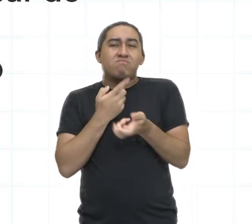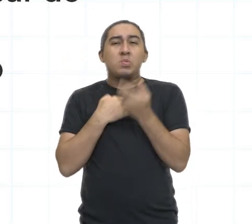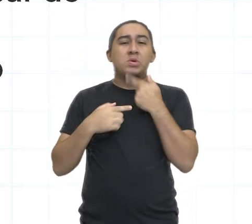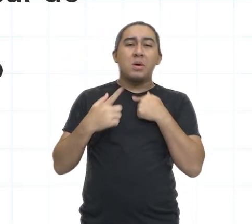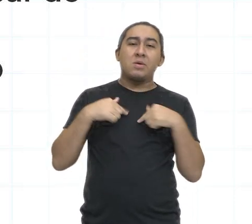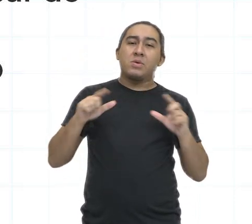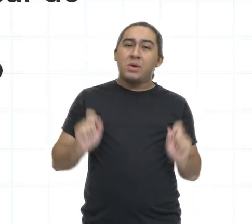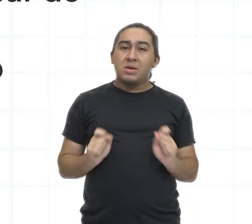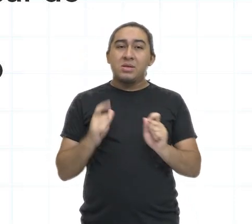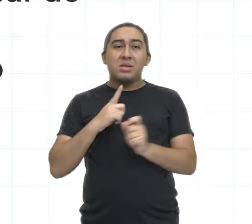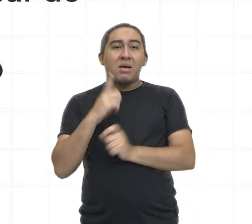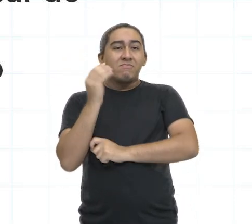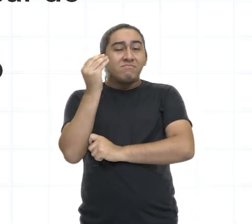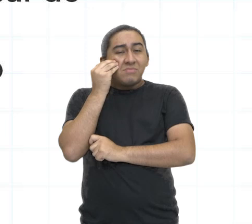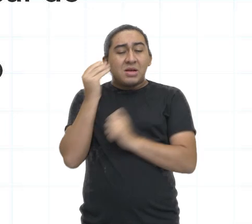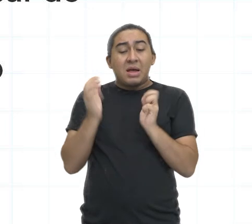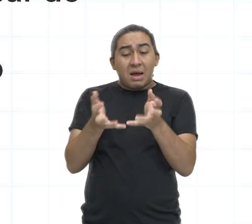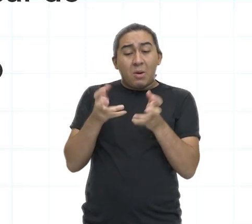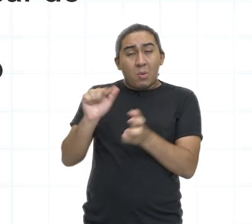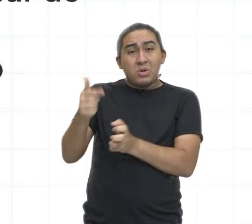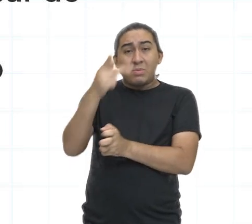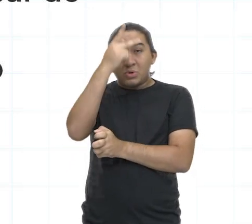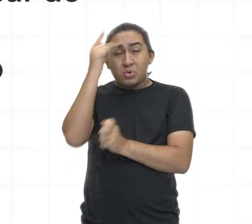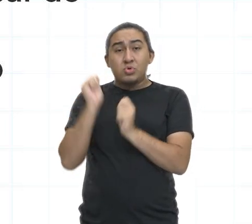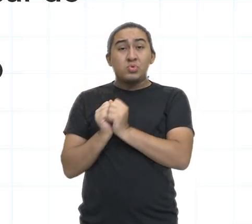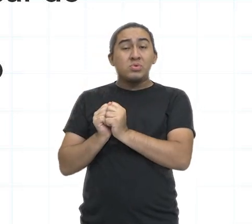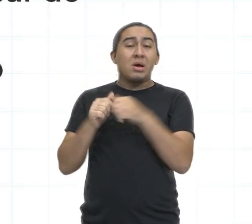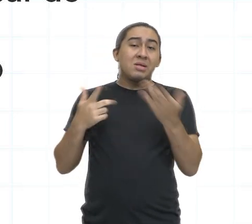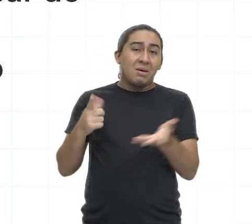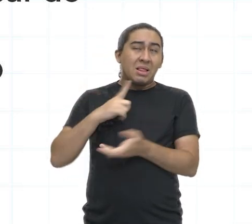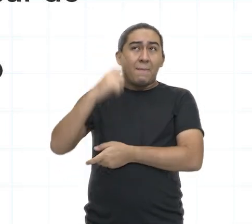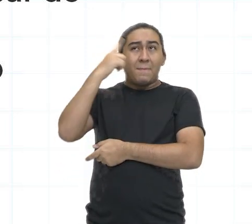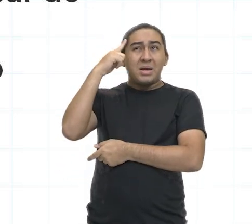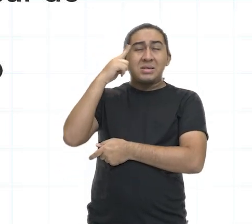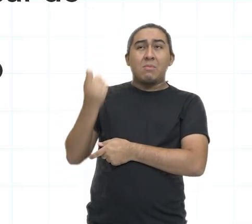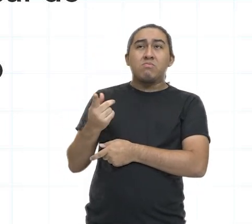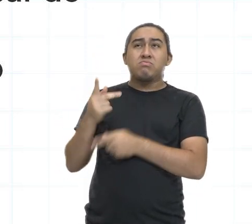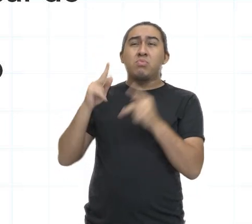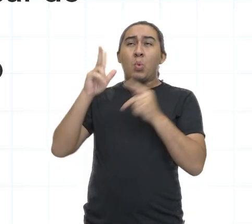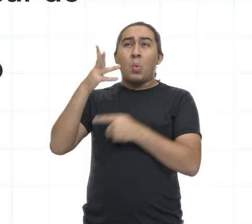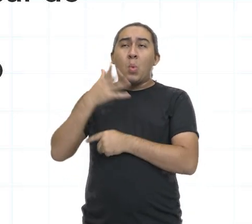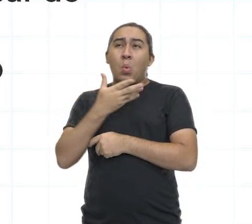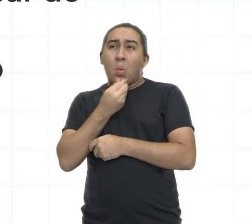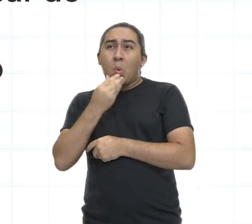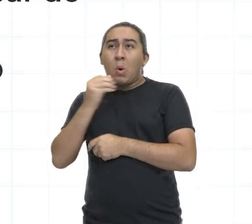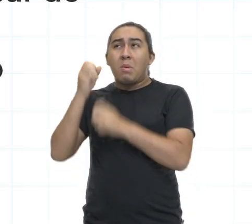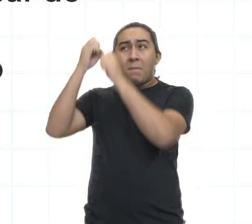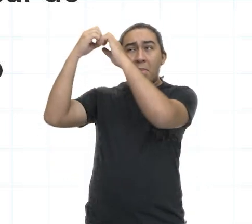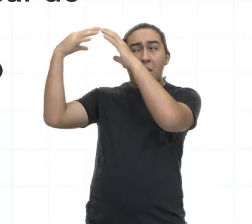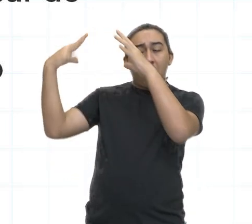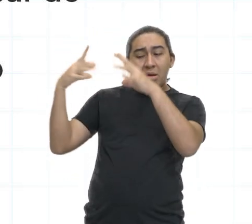de companhia e tece um homem para si. No entanto, com o passar do